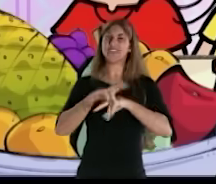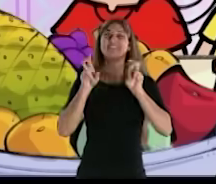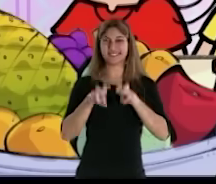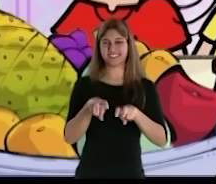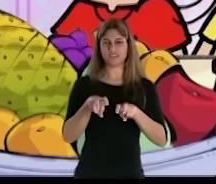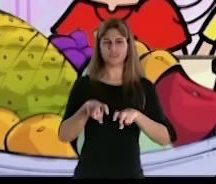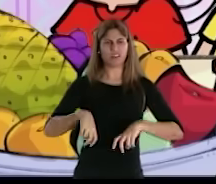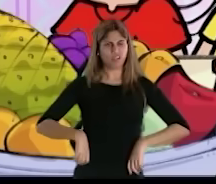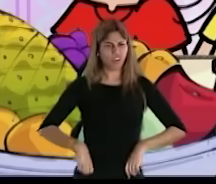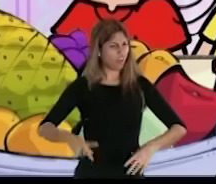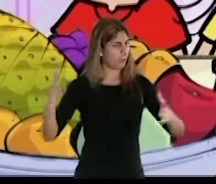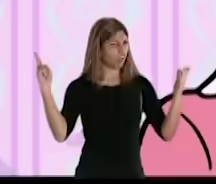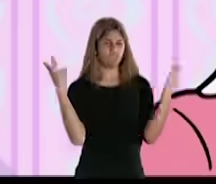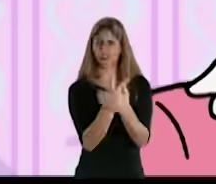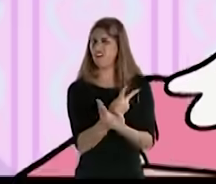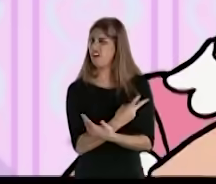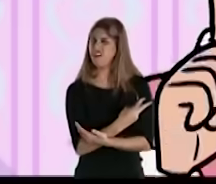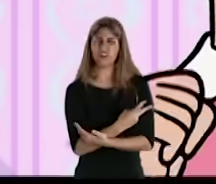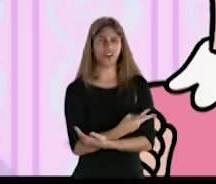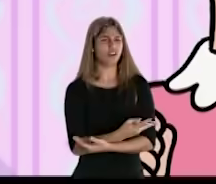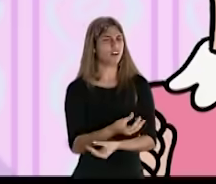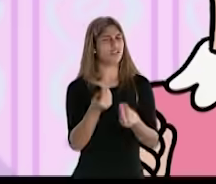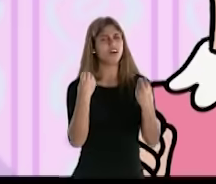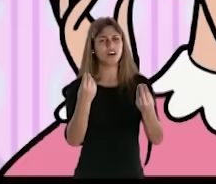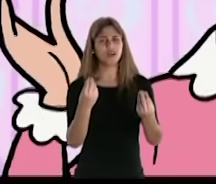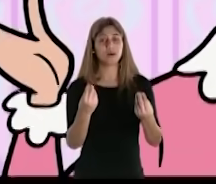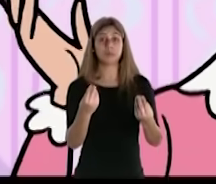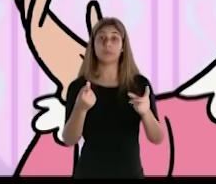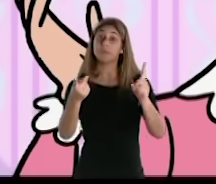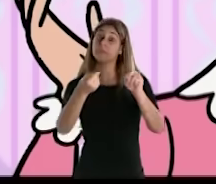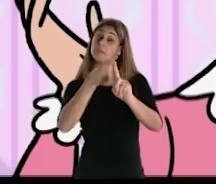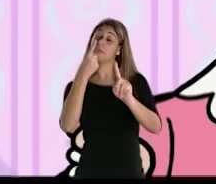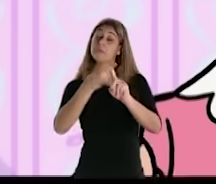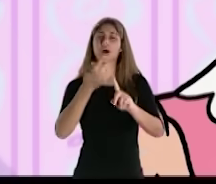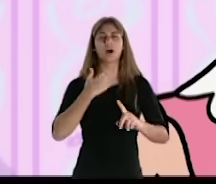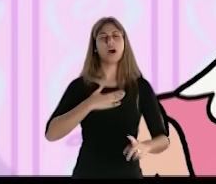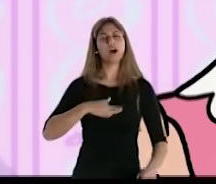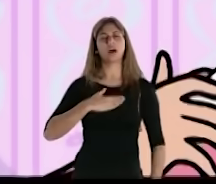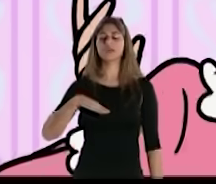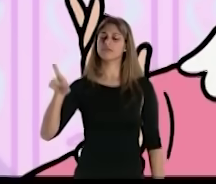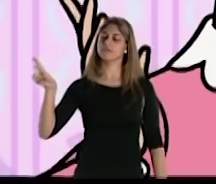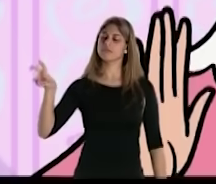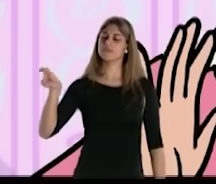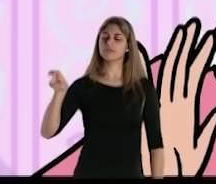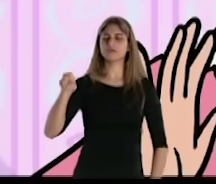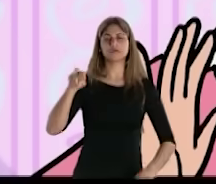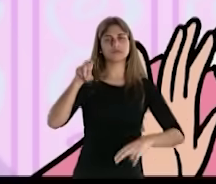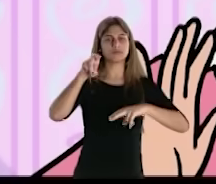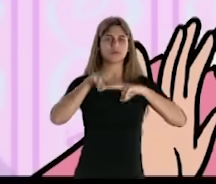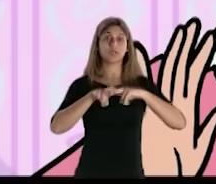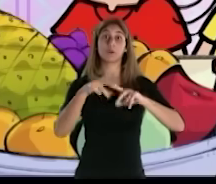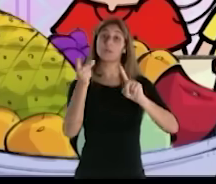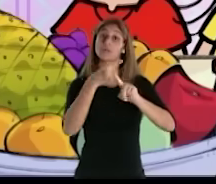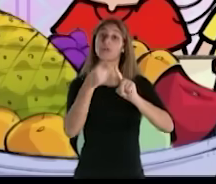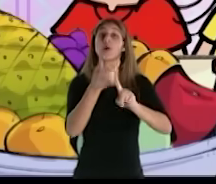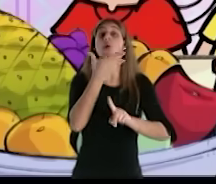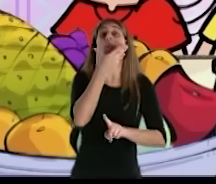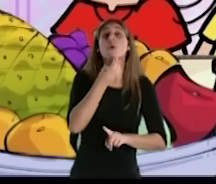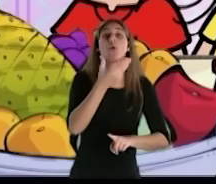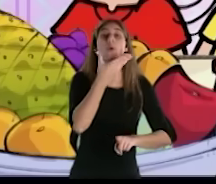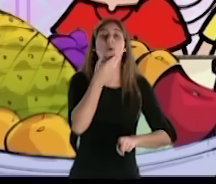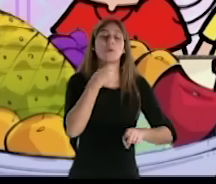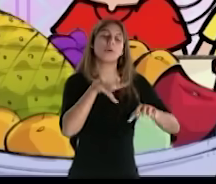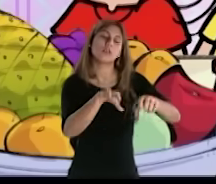Prontinho, senhorita Biju. Está tudo errado. Ao sentar-se, é preciso calma e inteligência. E o